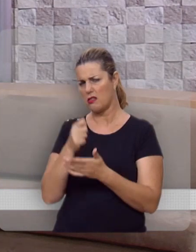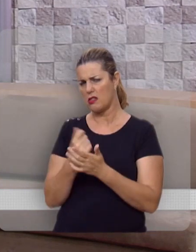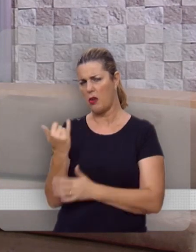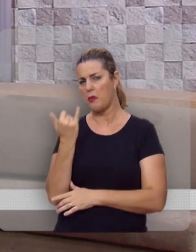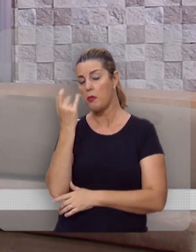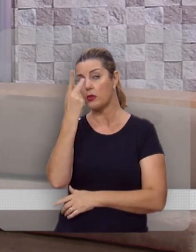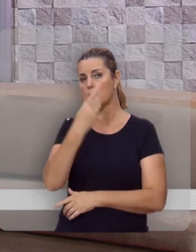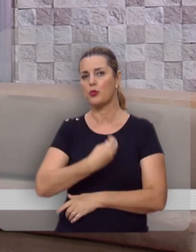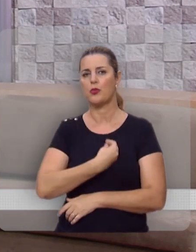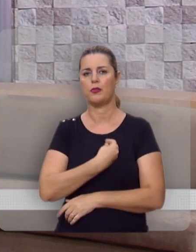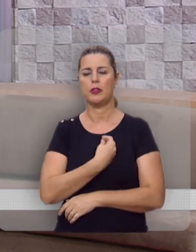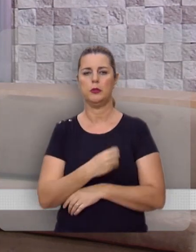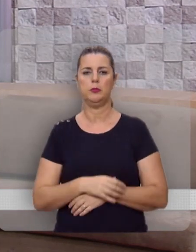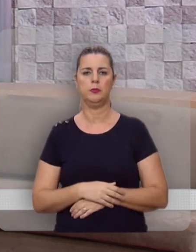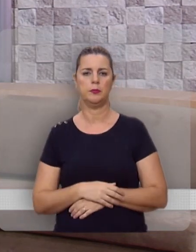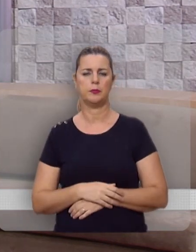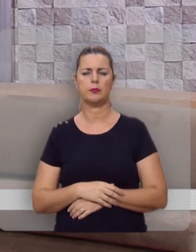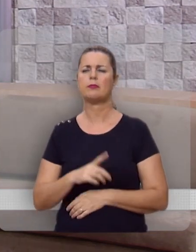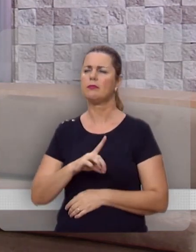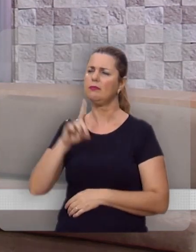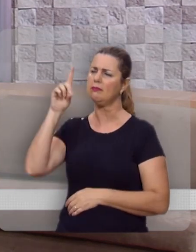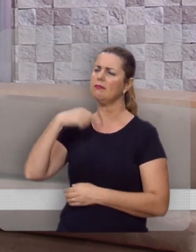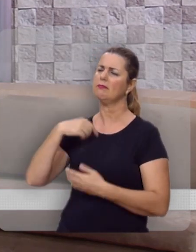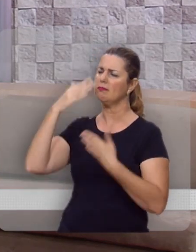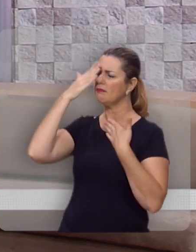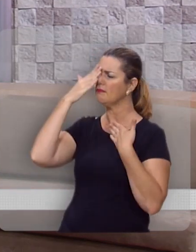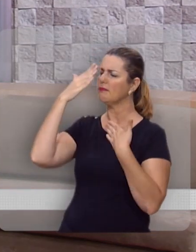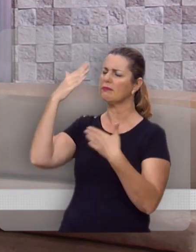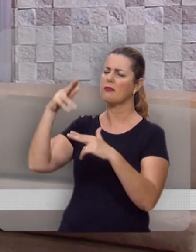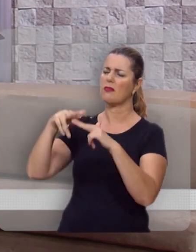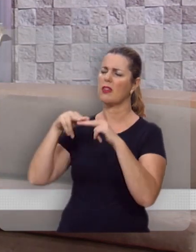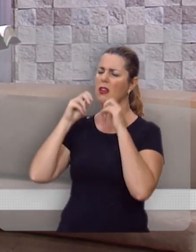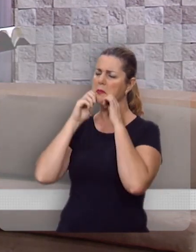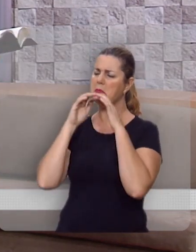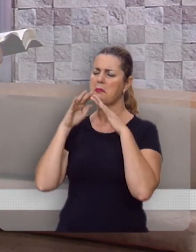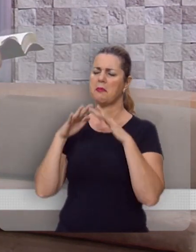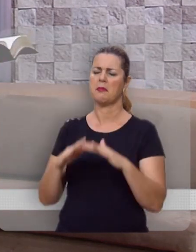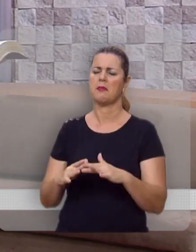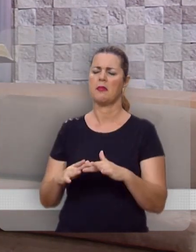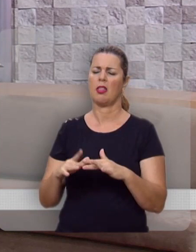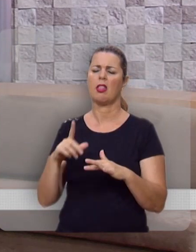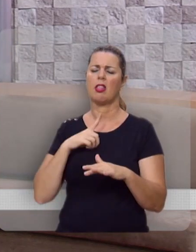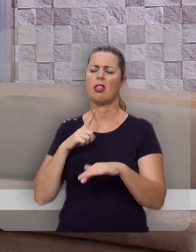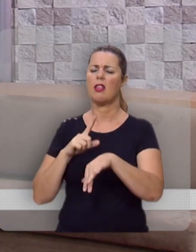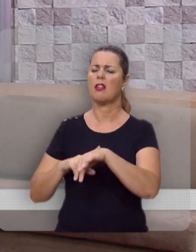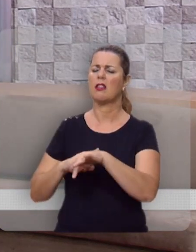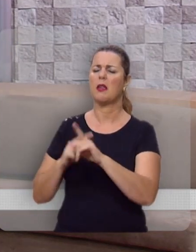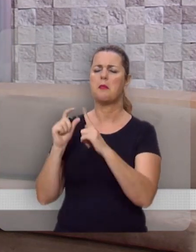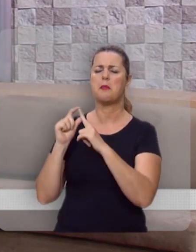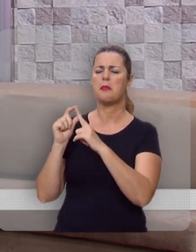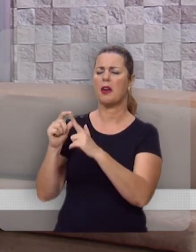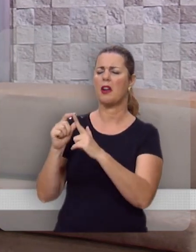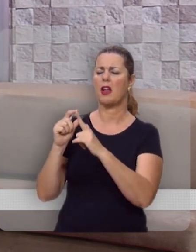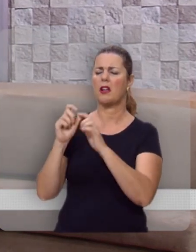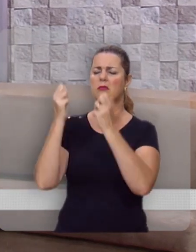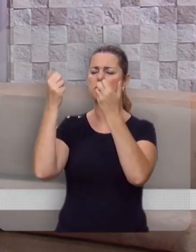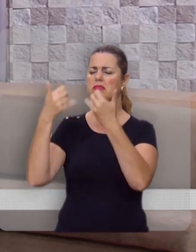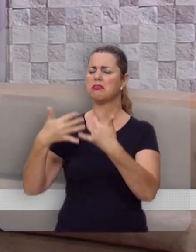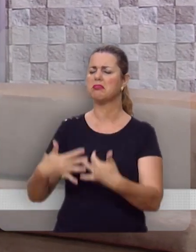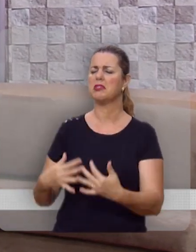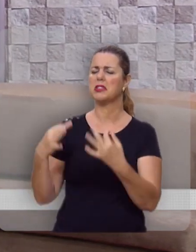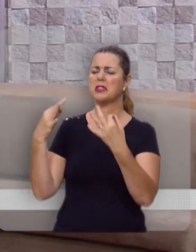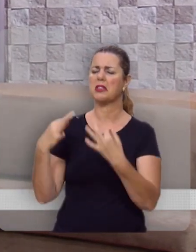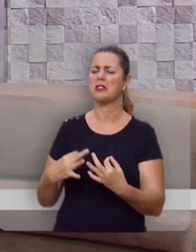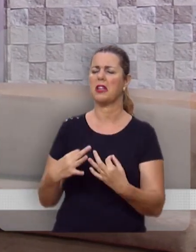importante decisão na sua vida. Deus, eu te agradeço pela bênção de ter a Tua palavra, de expor a